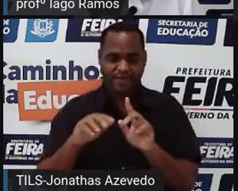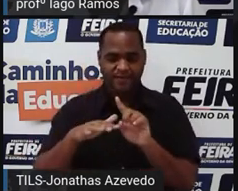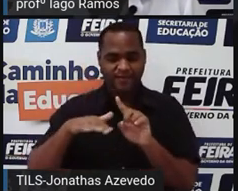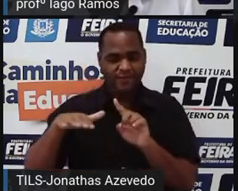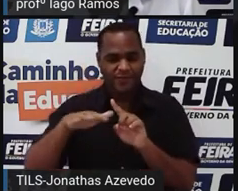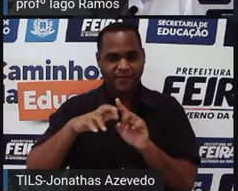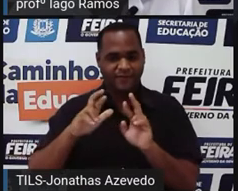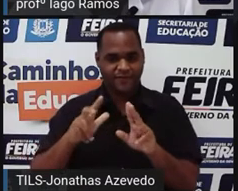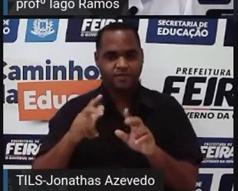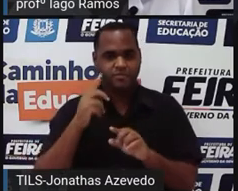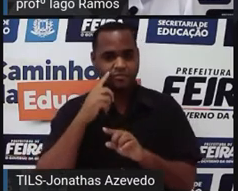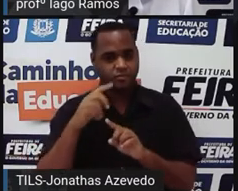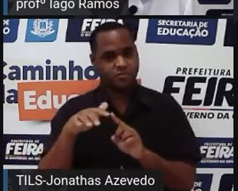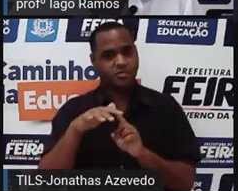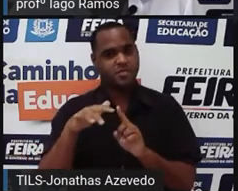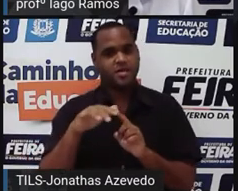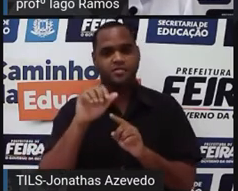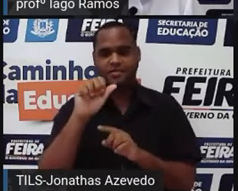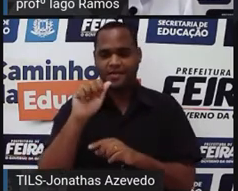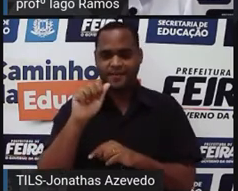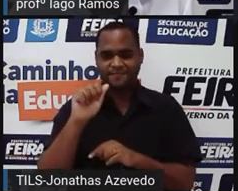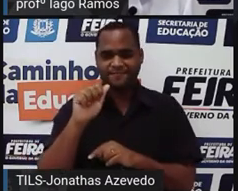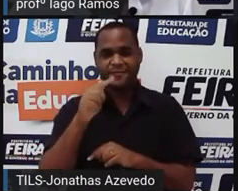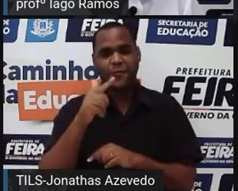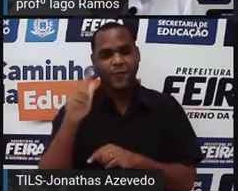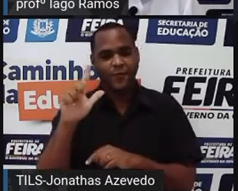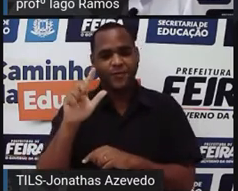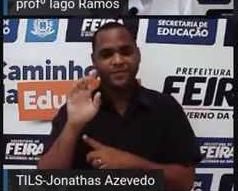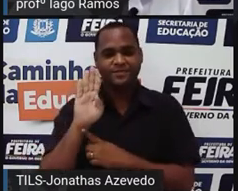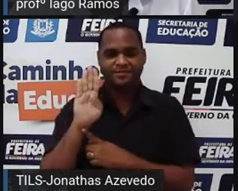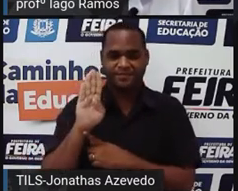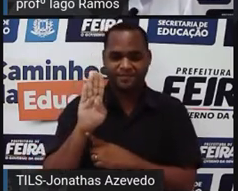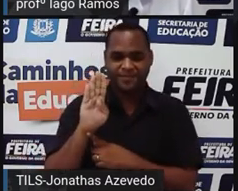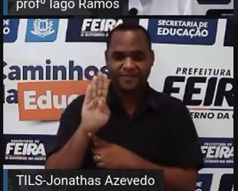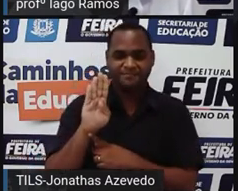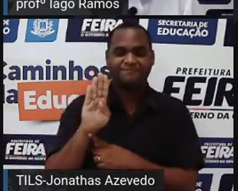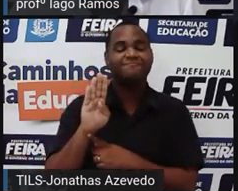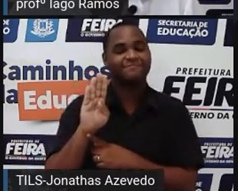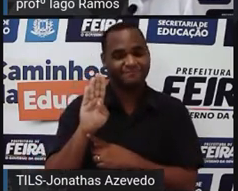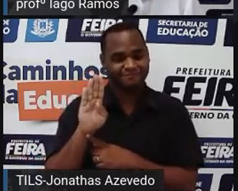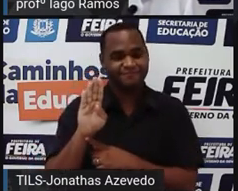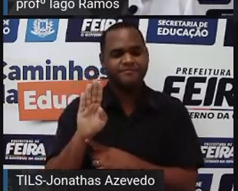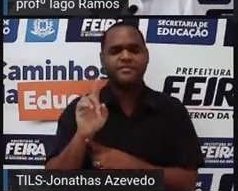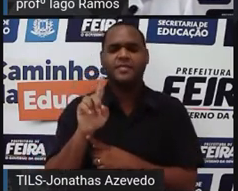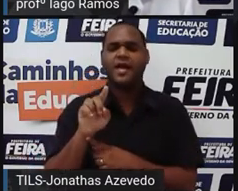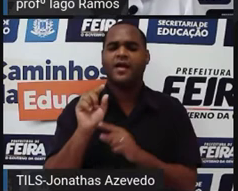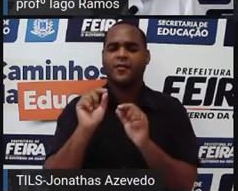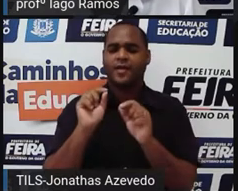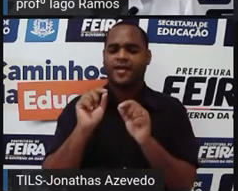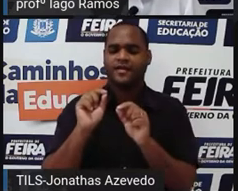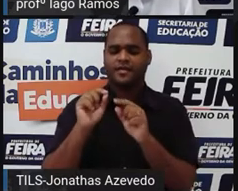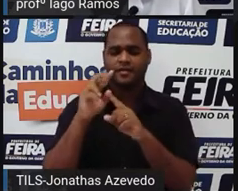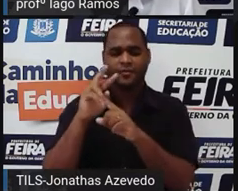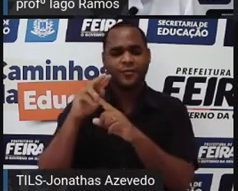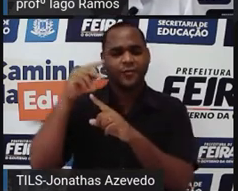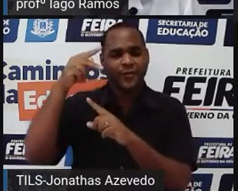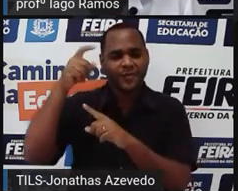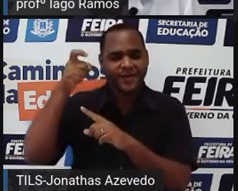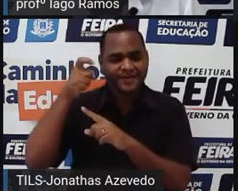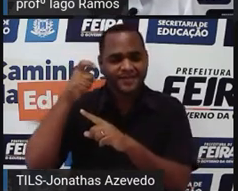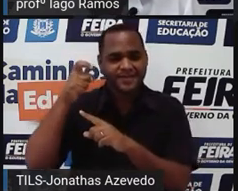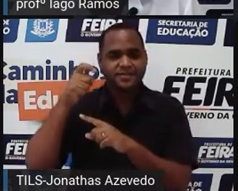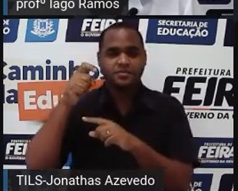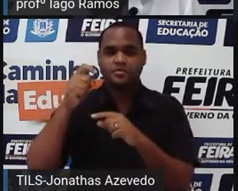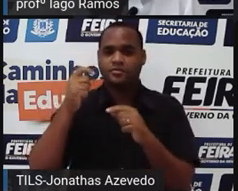a base de um representado por A base do outro representado por B, só que os expoentes, os numerozinhos lá de cima